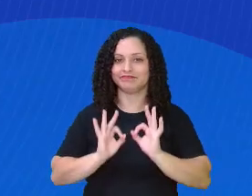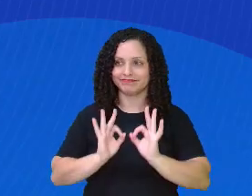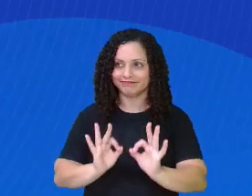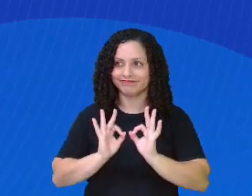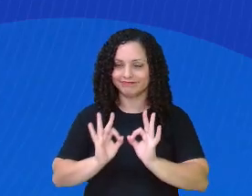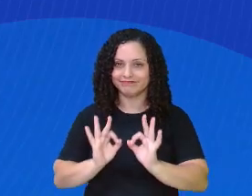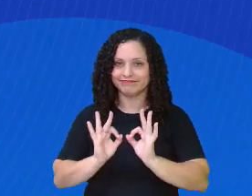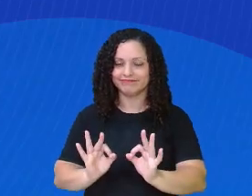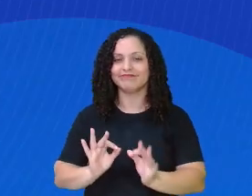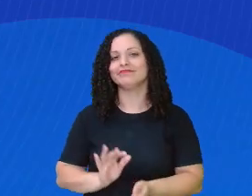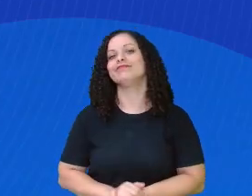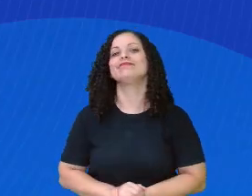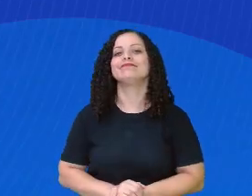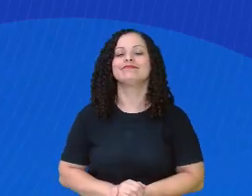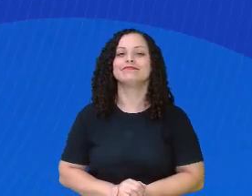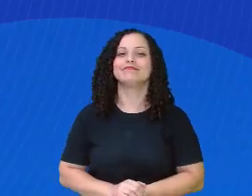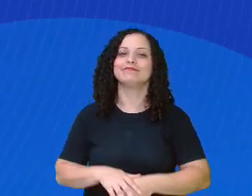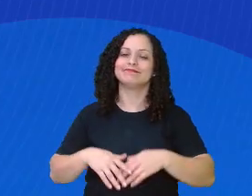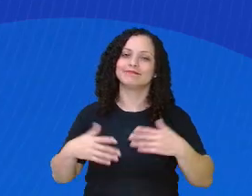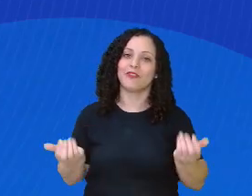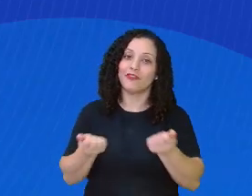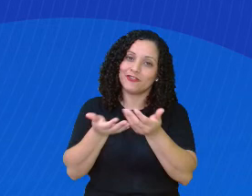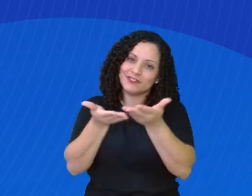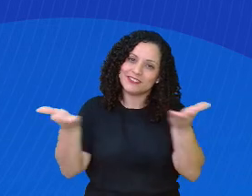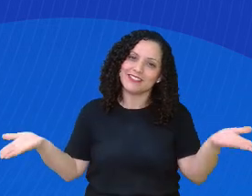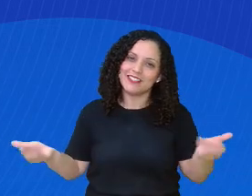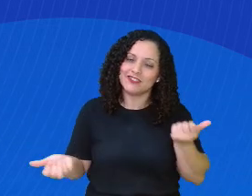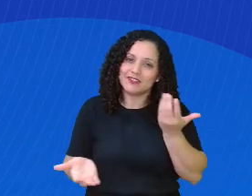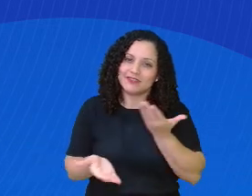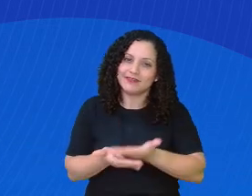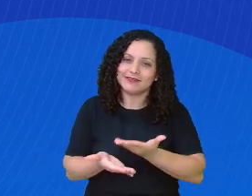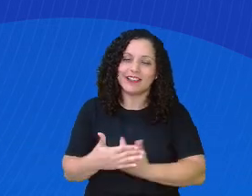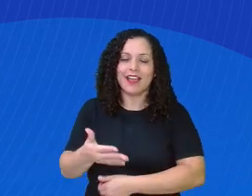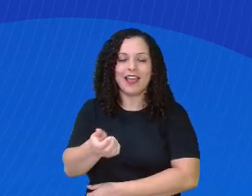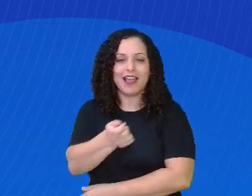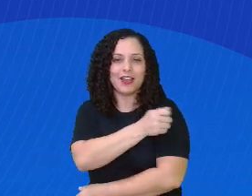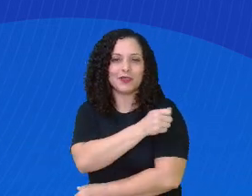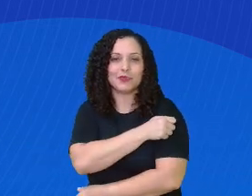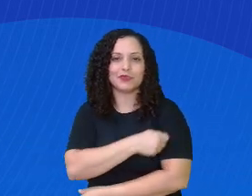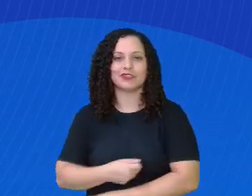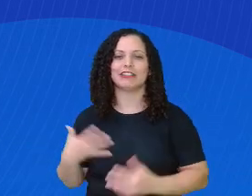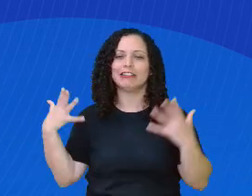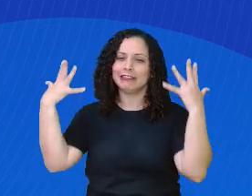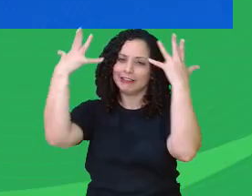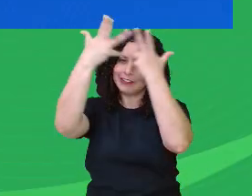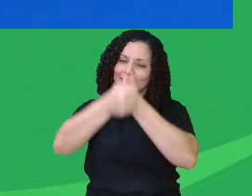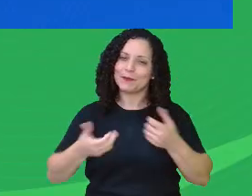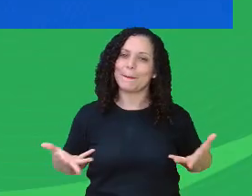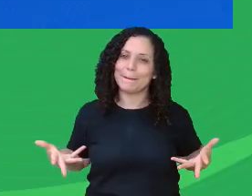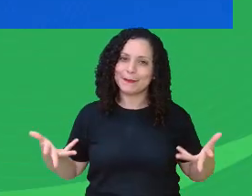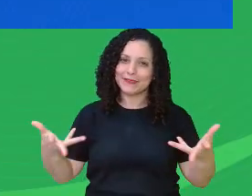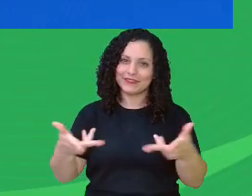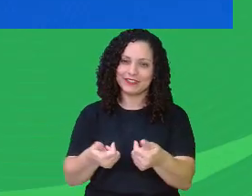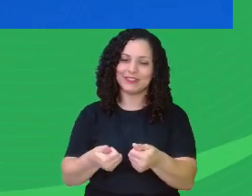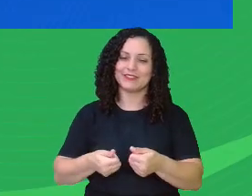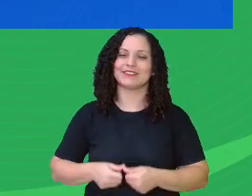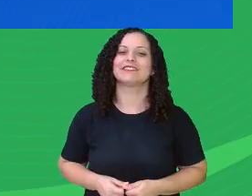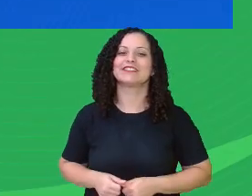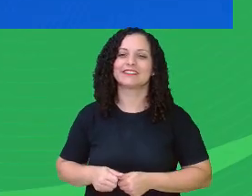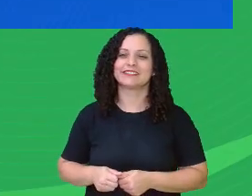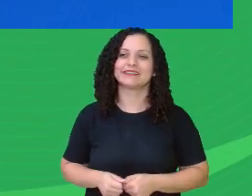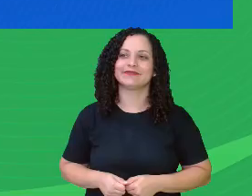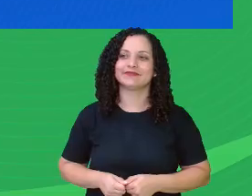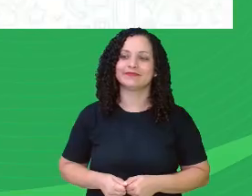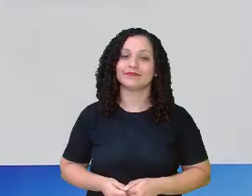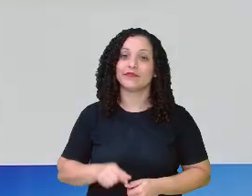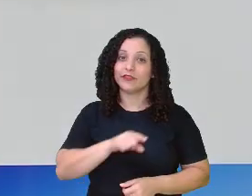amores? Então, meus amores, meus lindos, maravilhosos, queridos, meu coração. Foca aqui em mim agora. Ó, quero